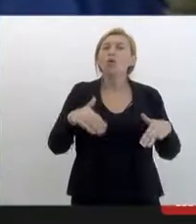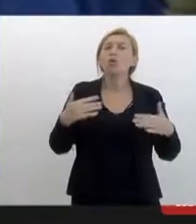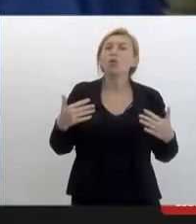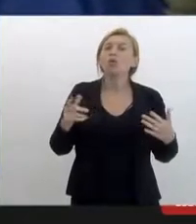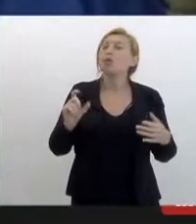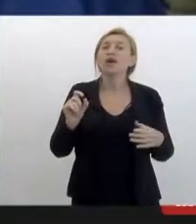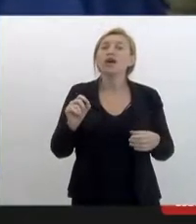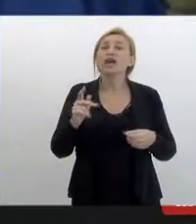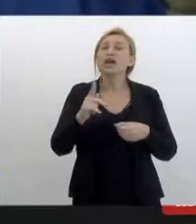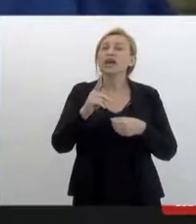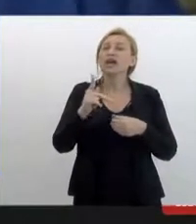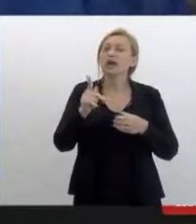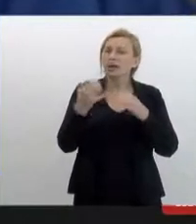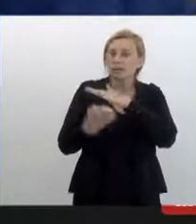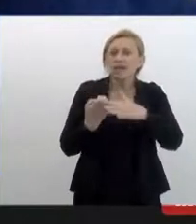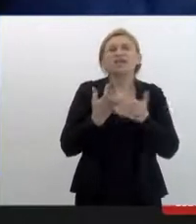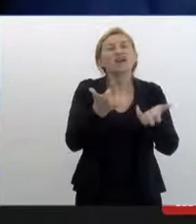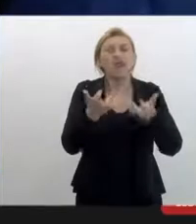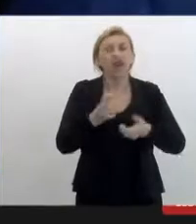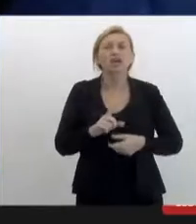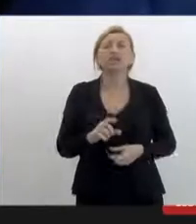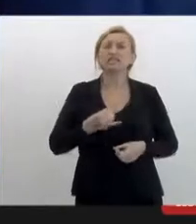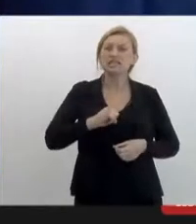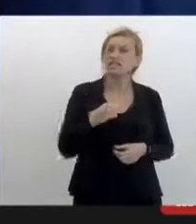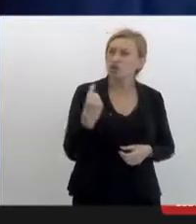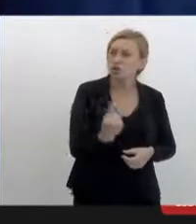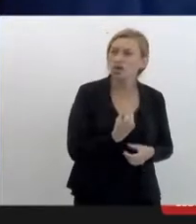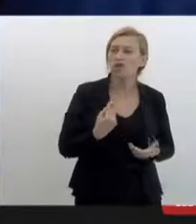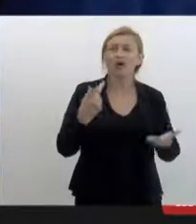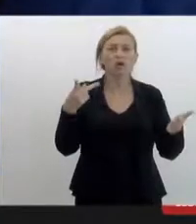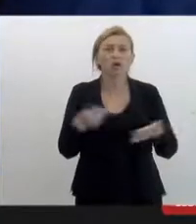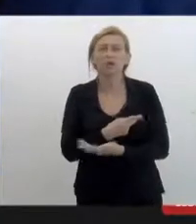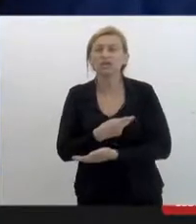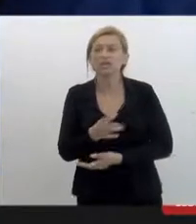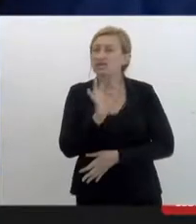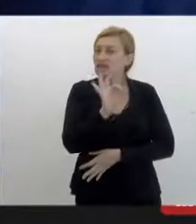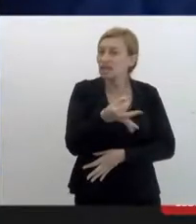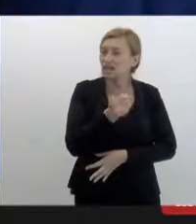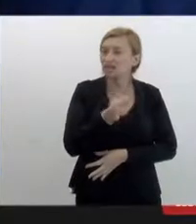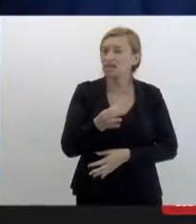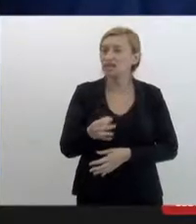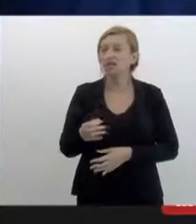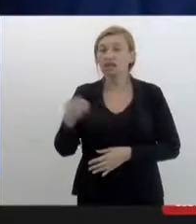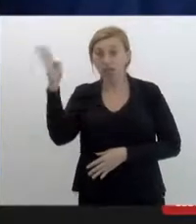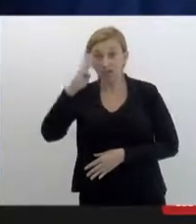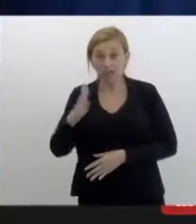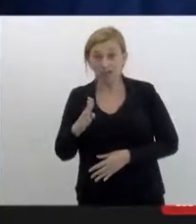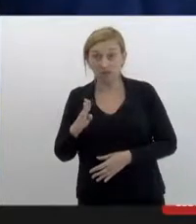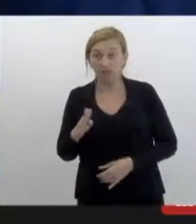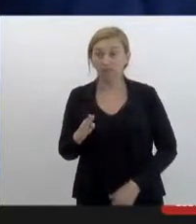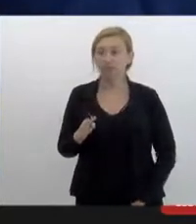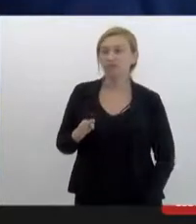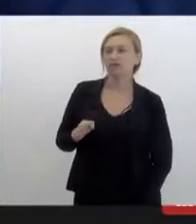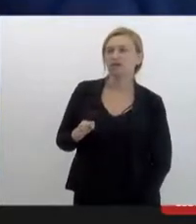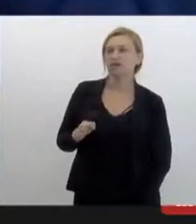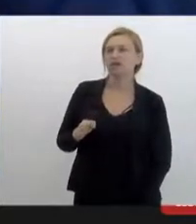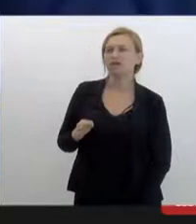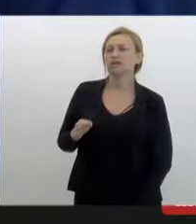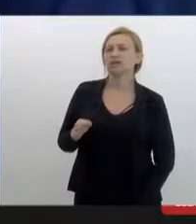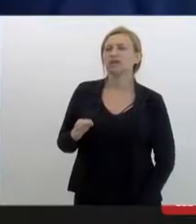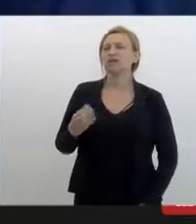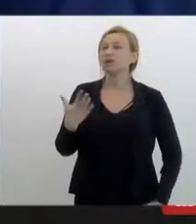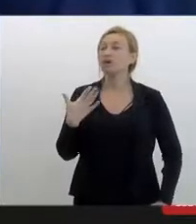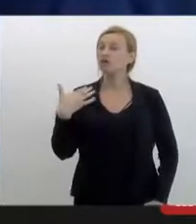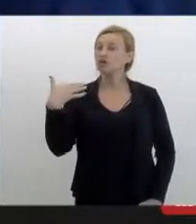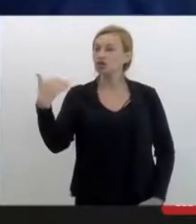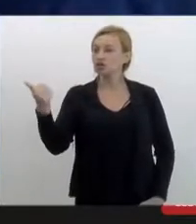pretende? Porque se nós... Vai acontecer exatamente o seguinte, temos de Brasil. Se nós formos